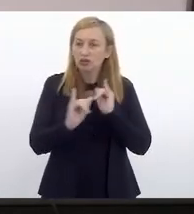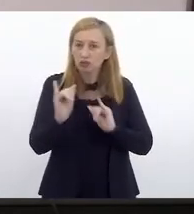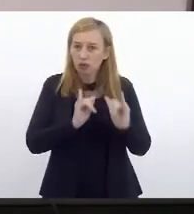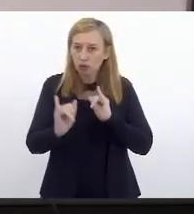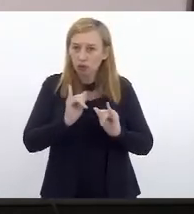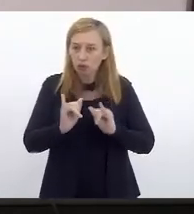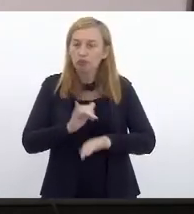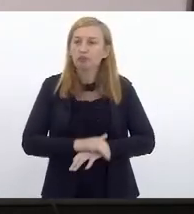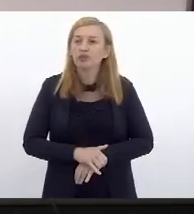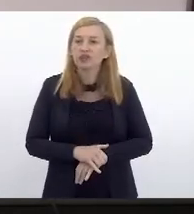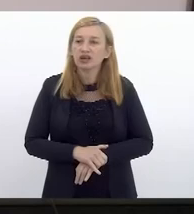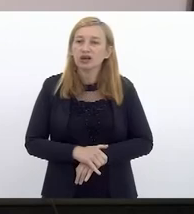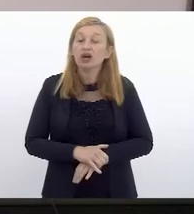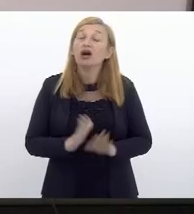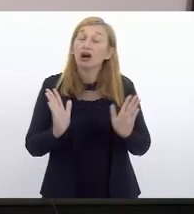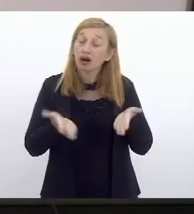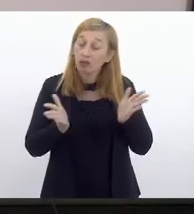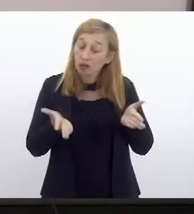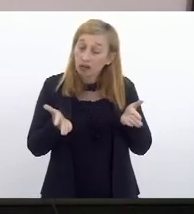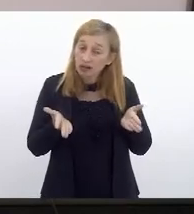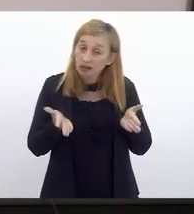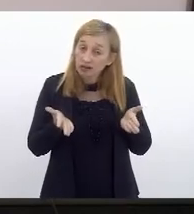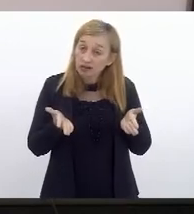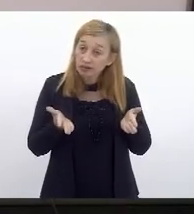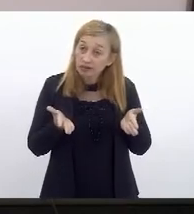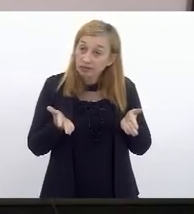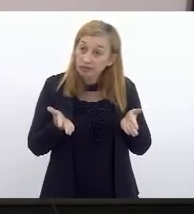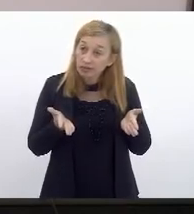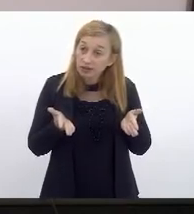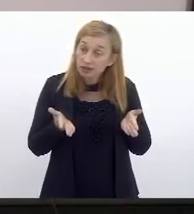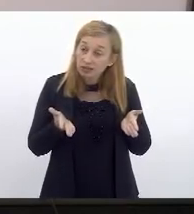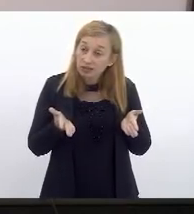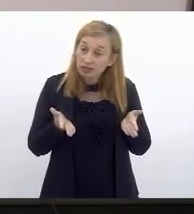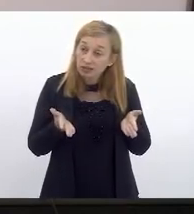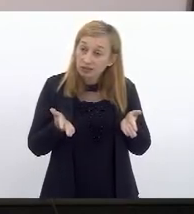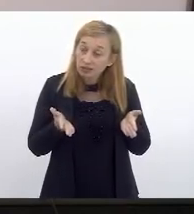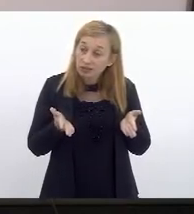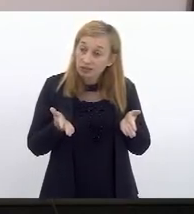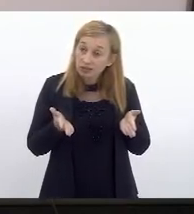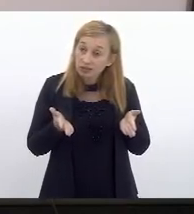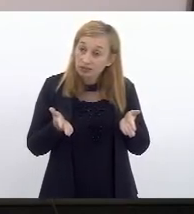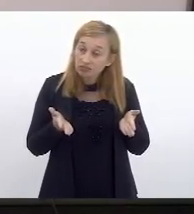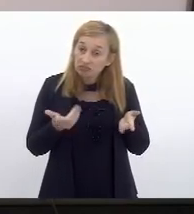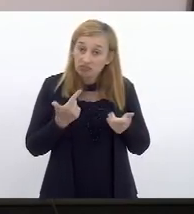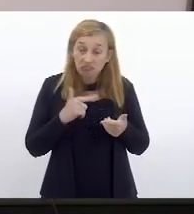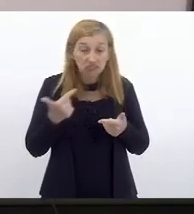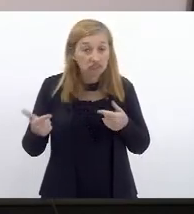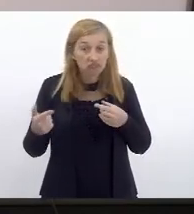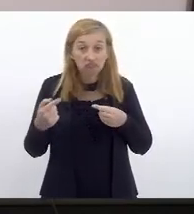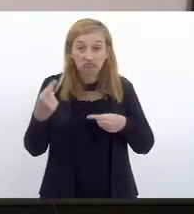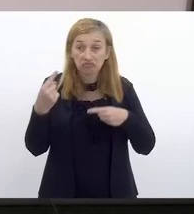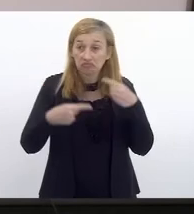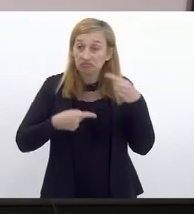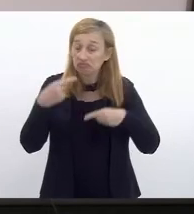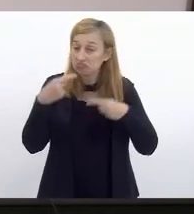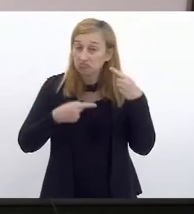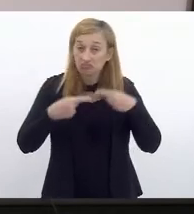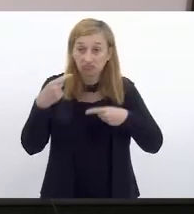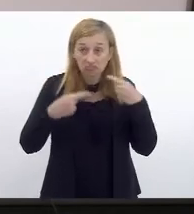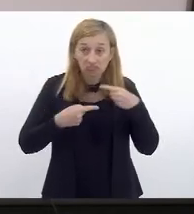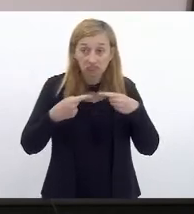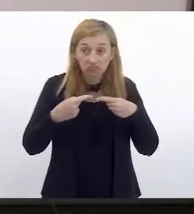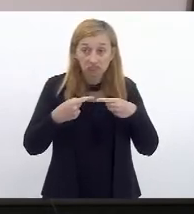informou. Agora, a gente não tem uma política